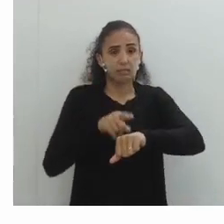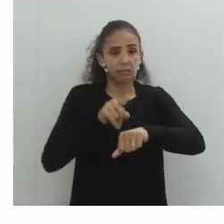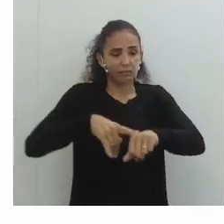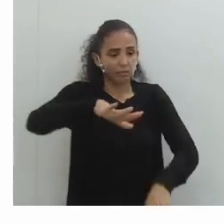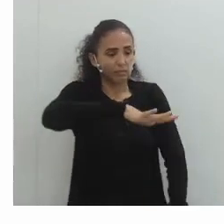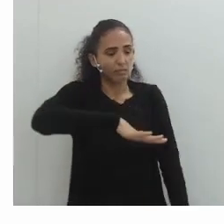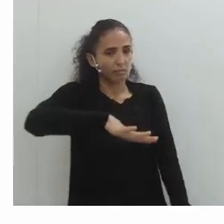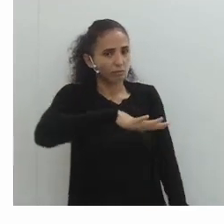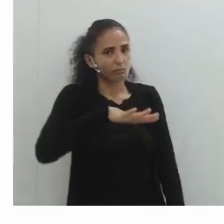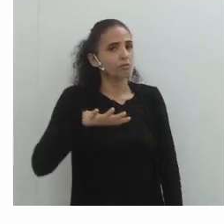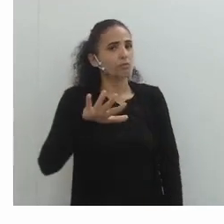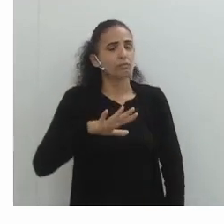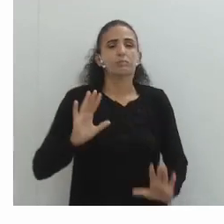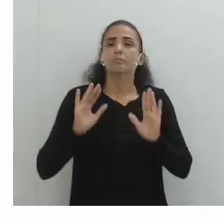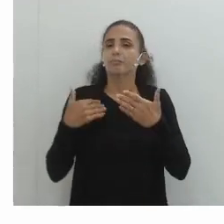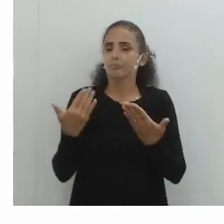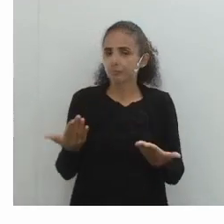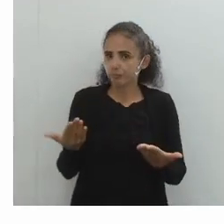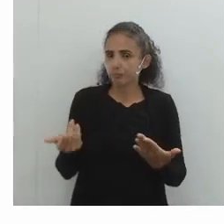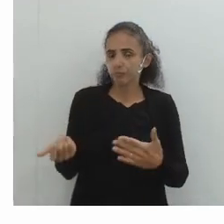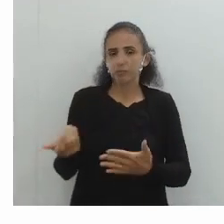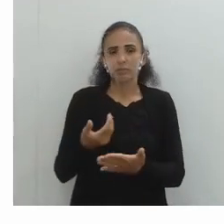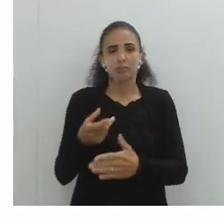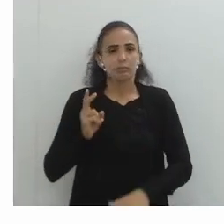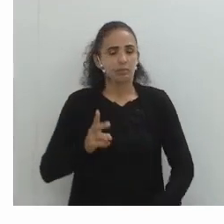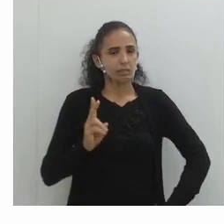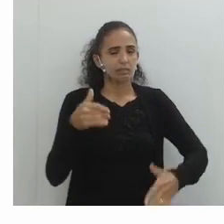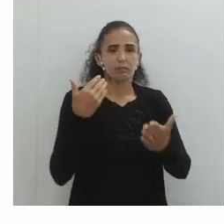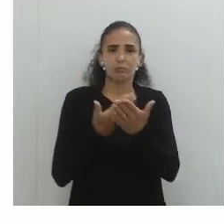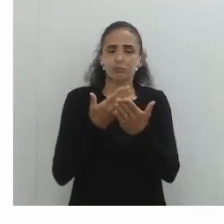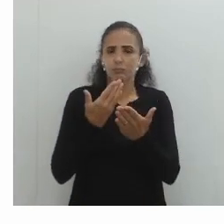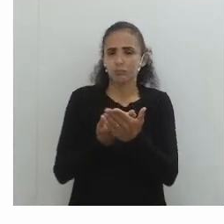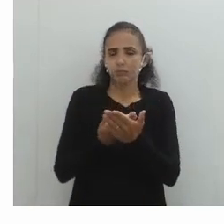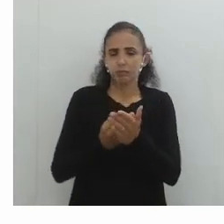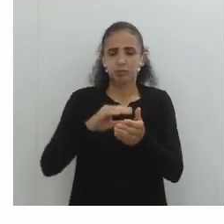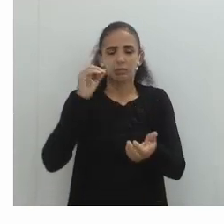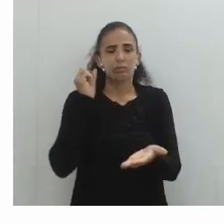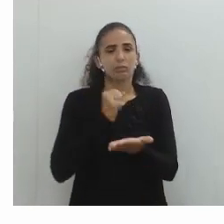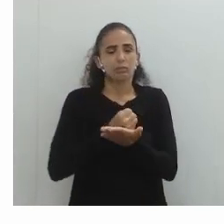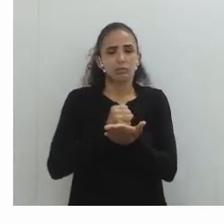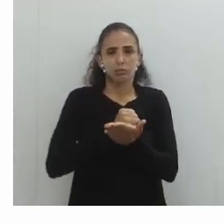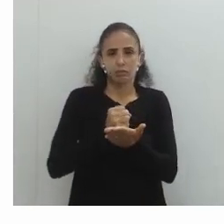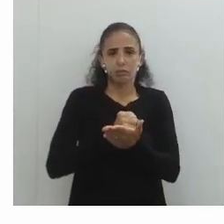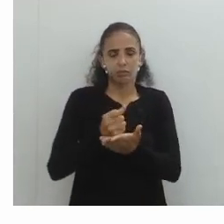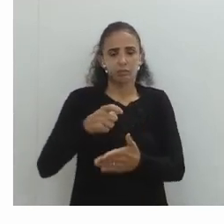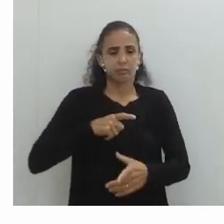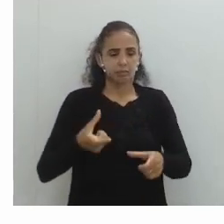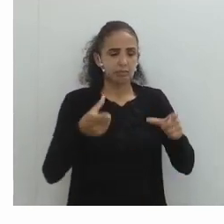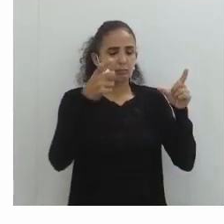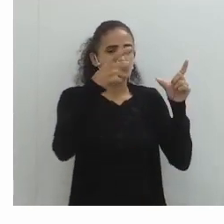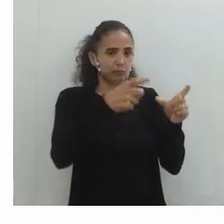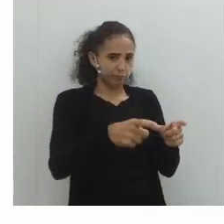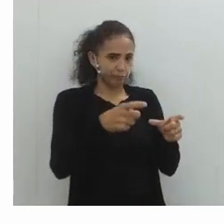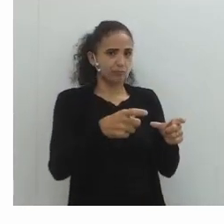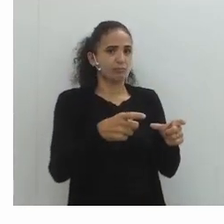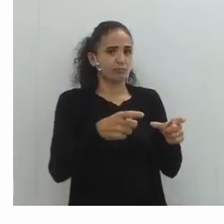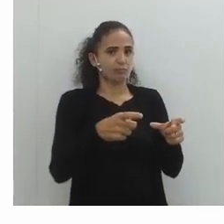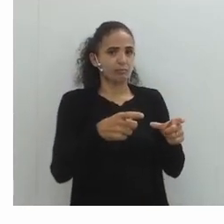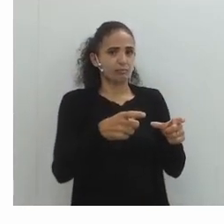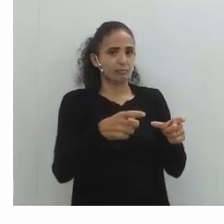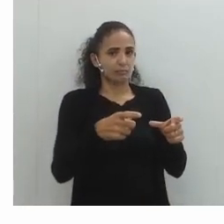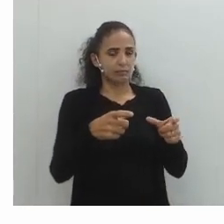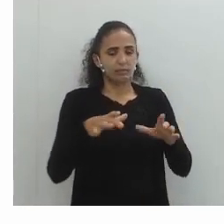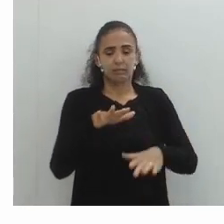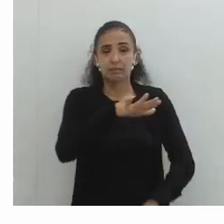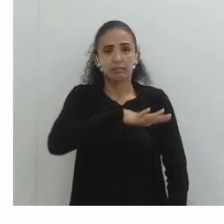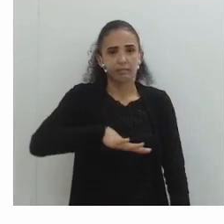espaço. Vamos refletir sobre esse pedaço aí. O jogo ele precisa de dois espaços. O espaço,